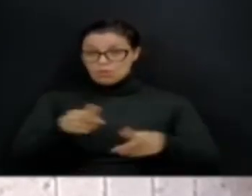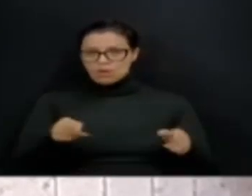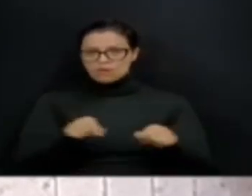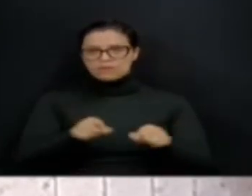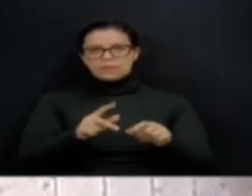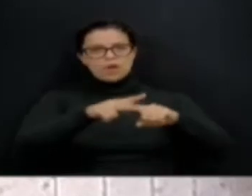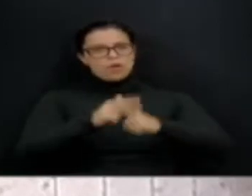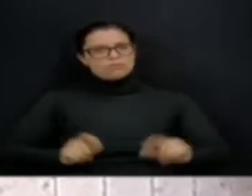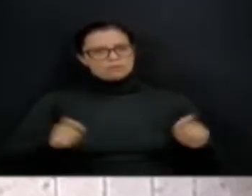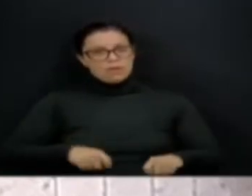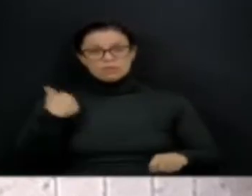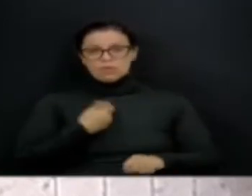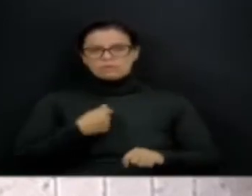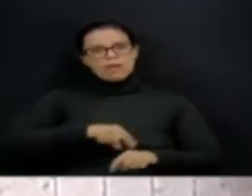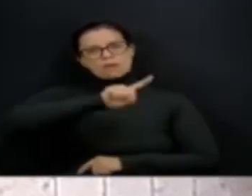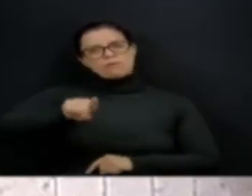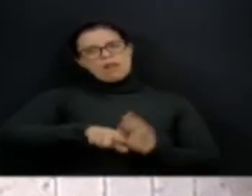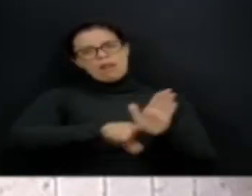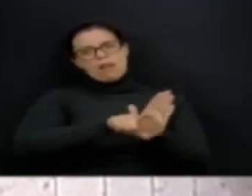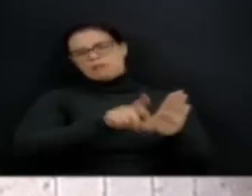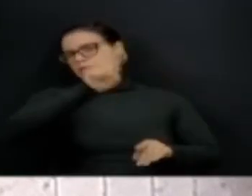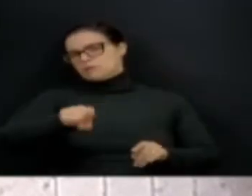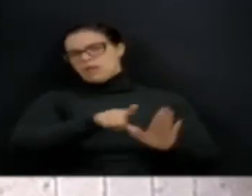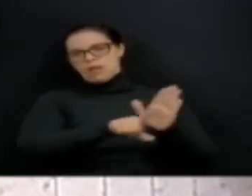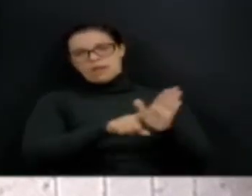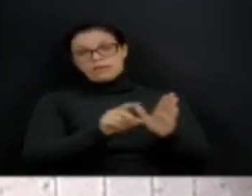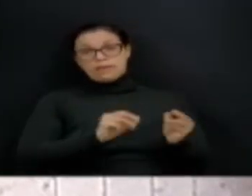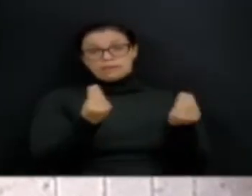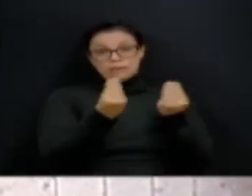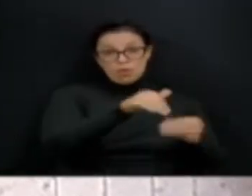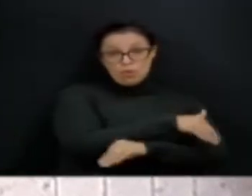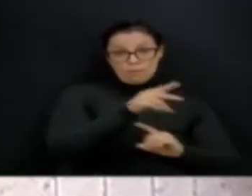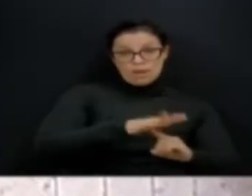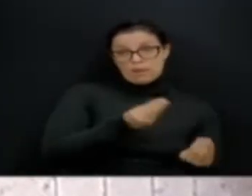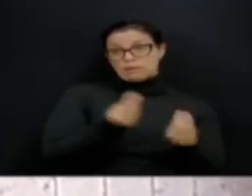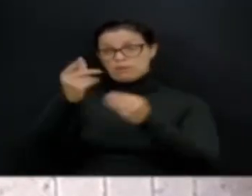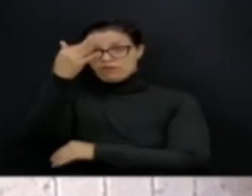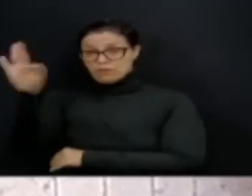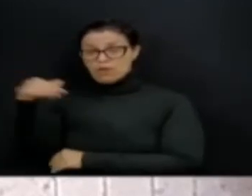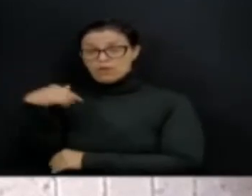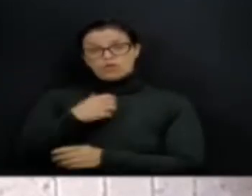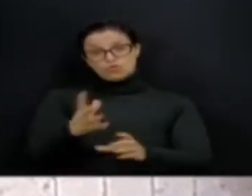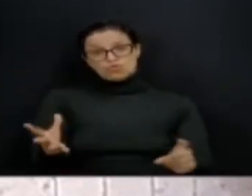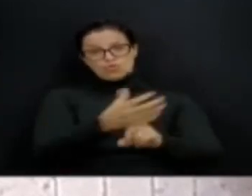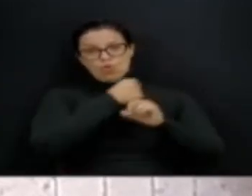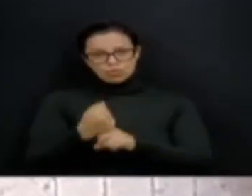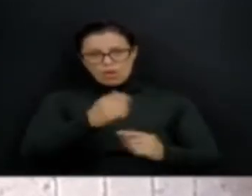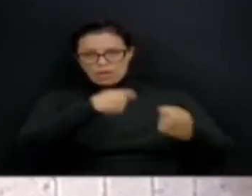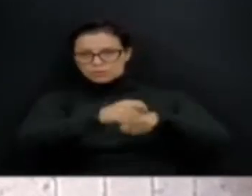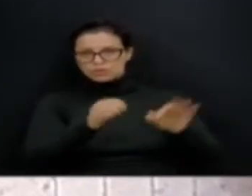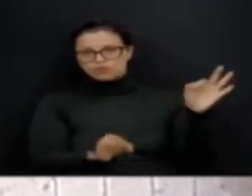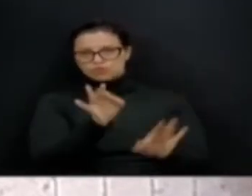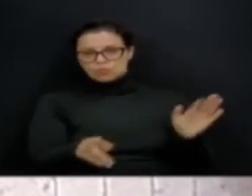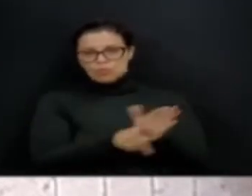fazer correção. Vamos revogar a cessão das rodovias, trazer o controle político, administrativo e jurídico do